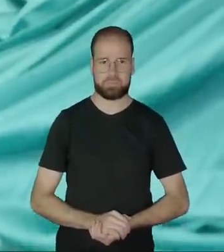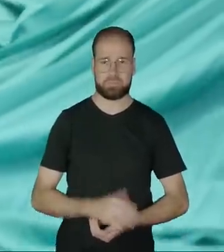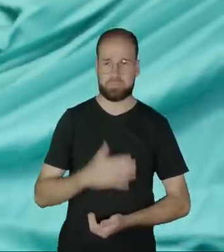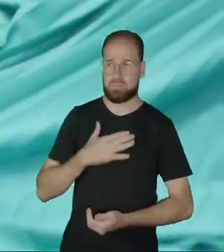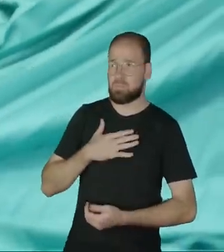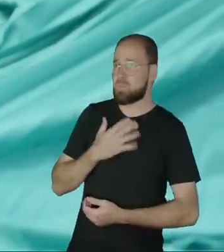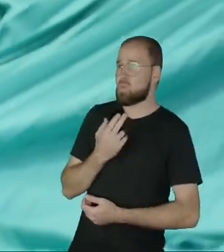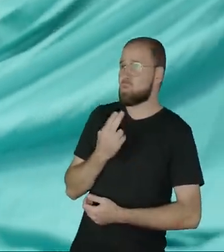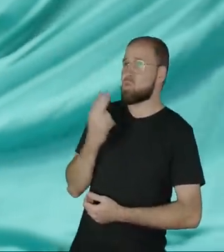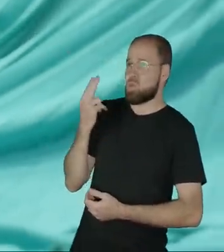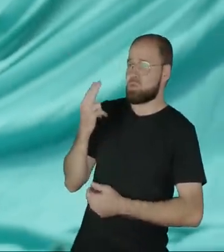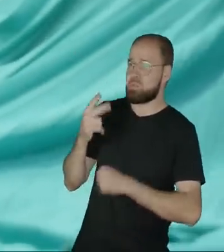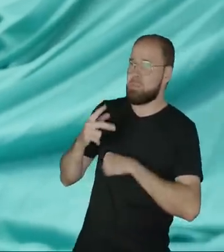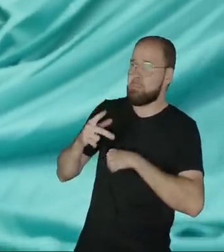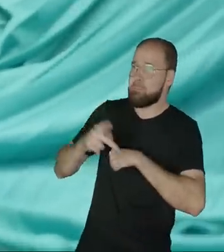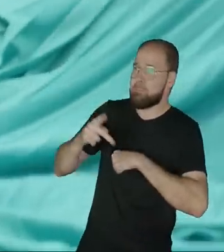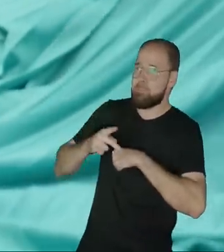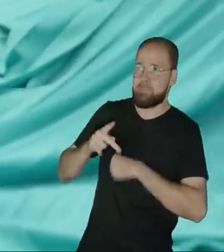Pedro.